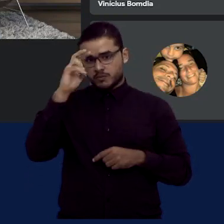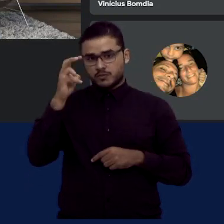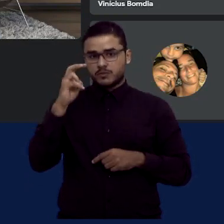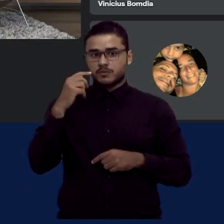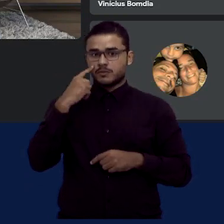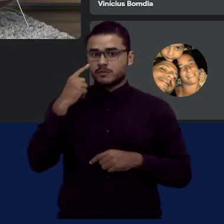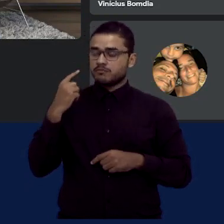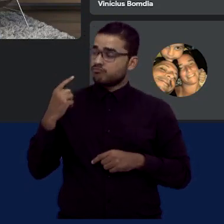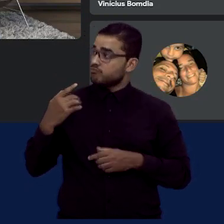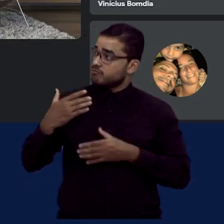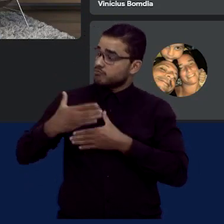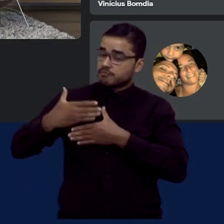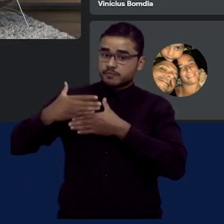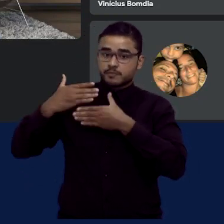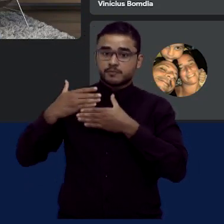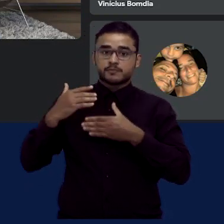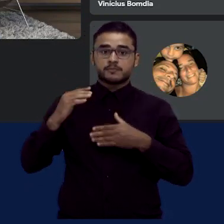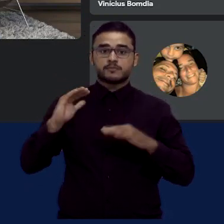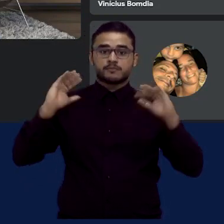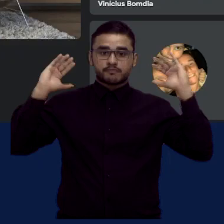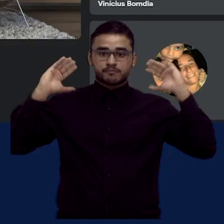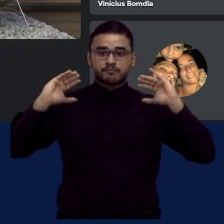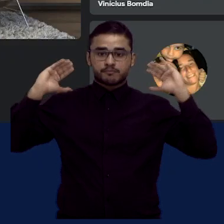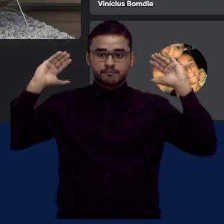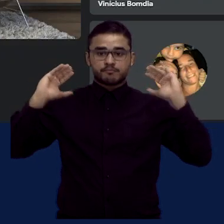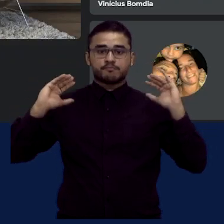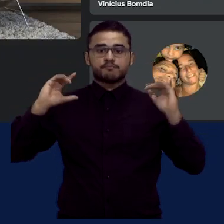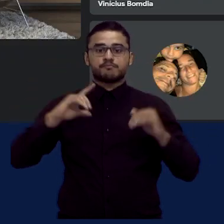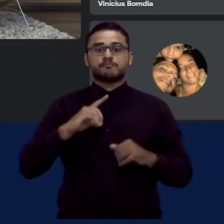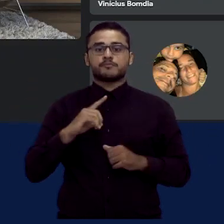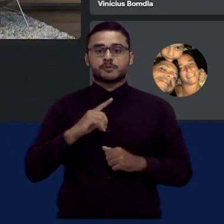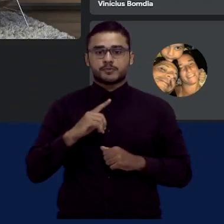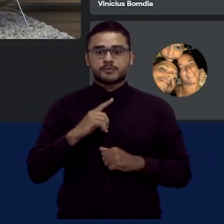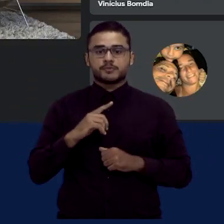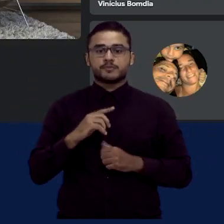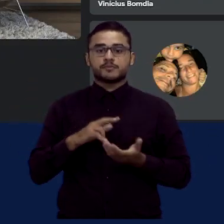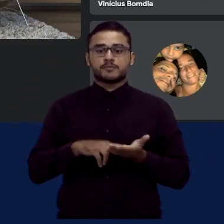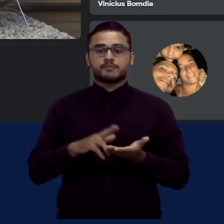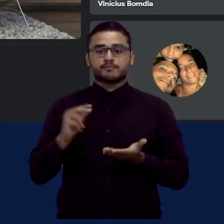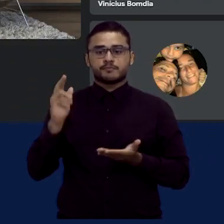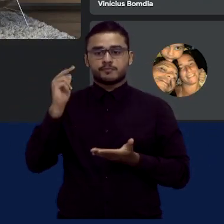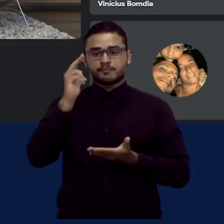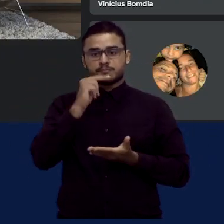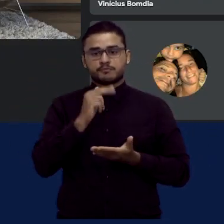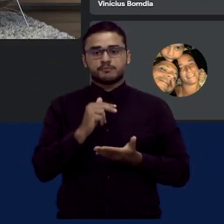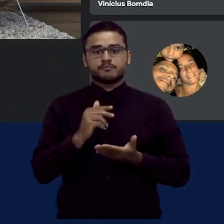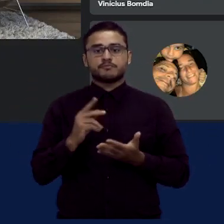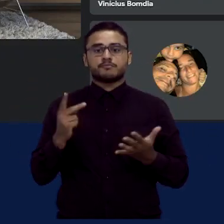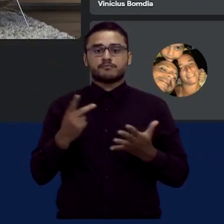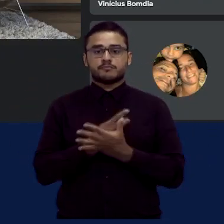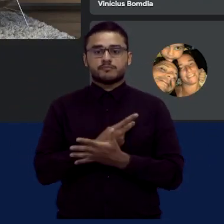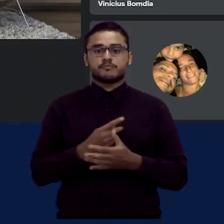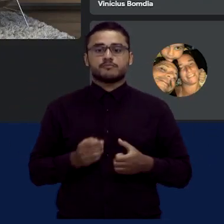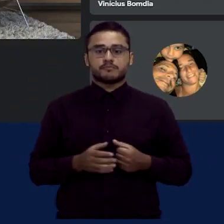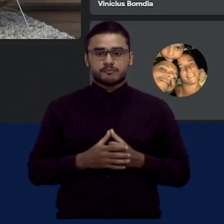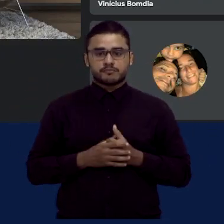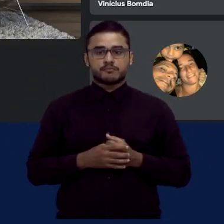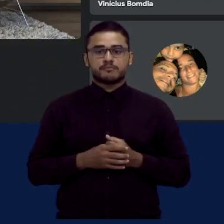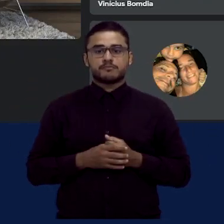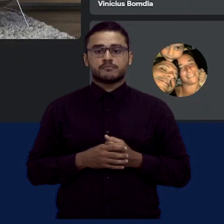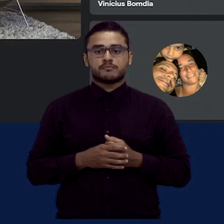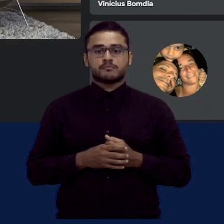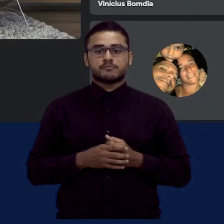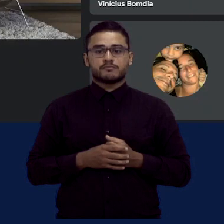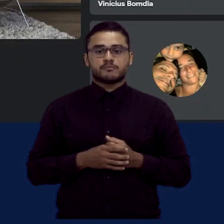algumas telas, uma já preparada para receber a pintura, outra ainda branca, e algumas gavetas